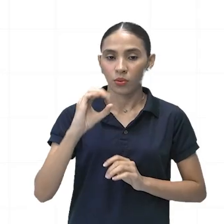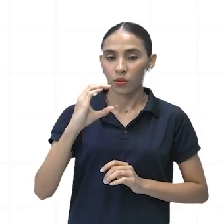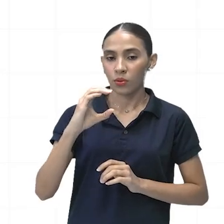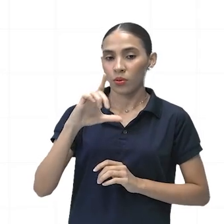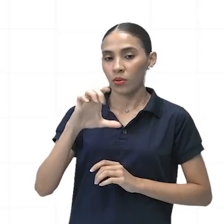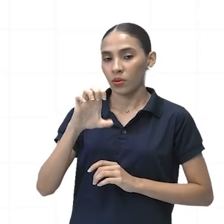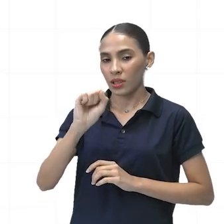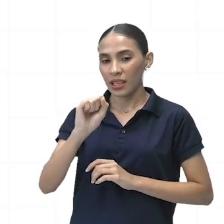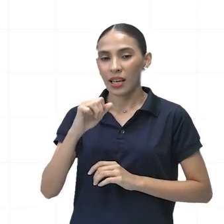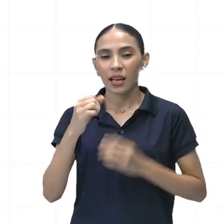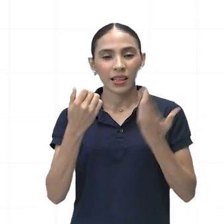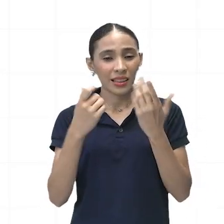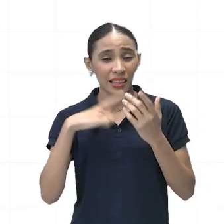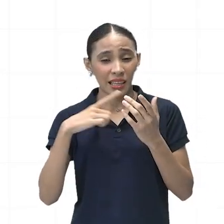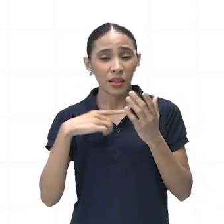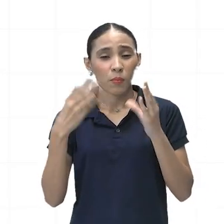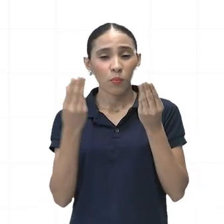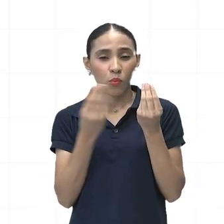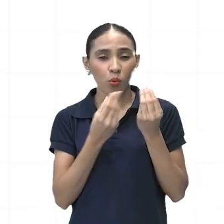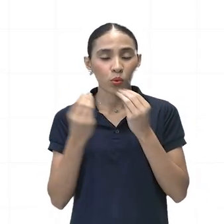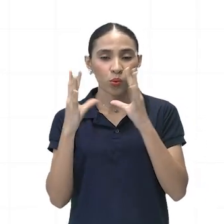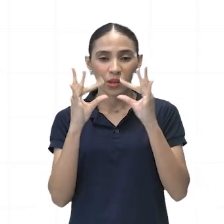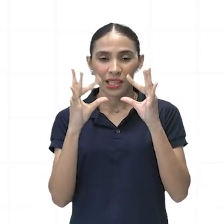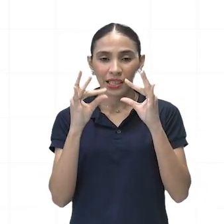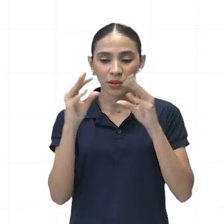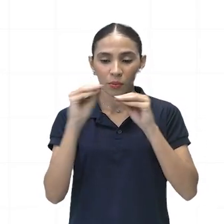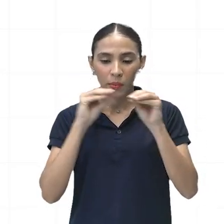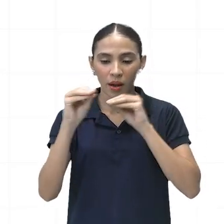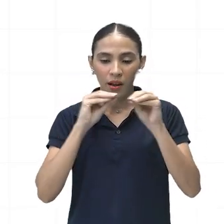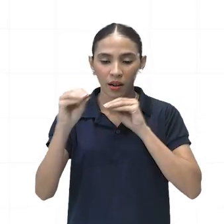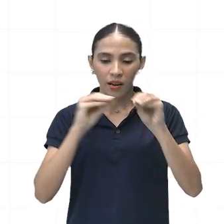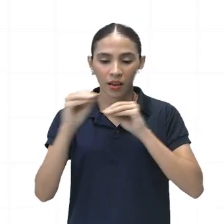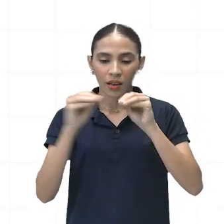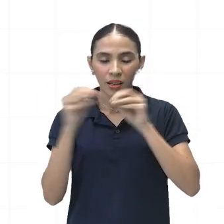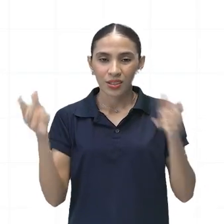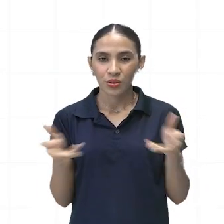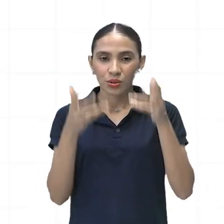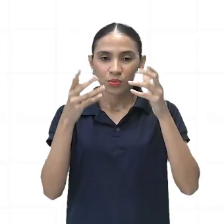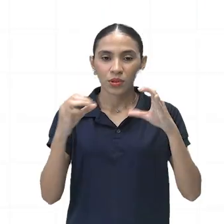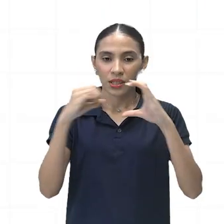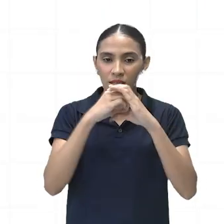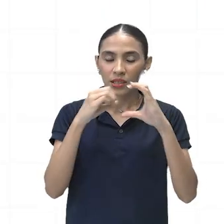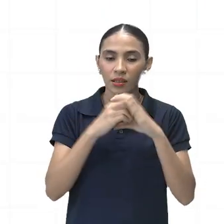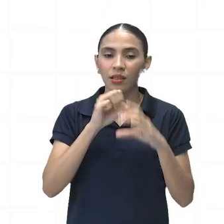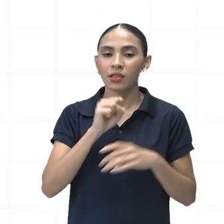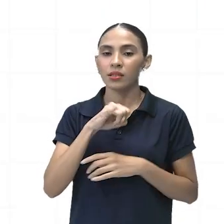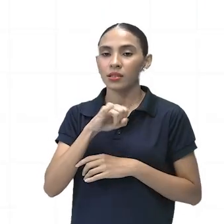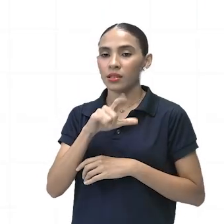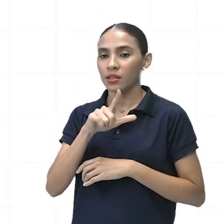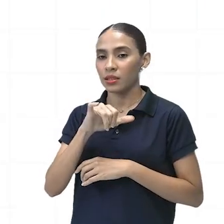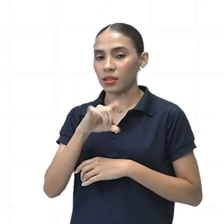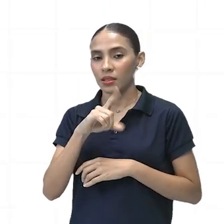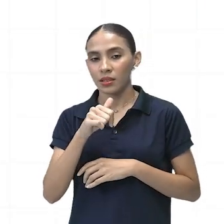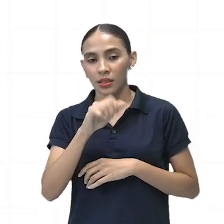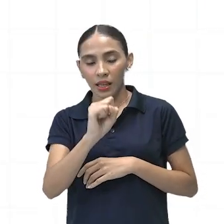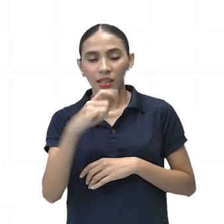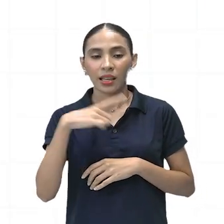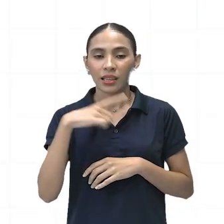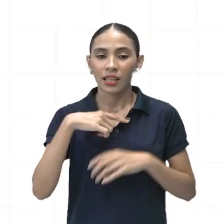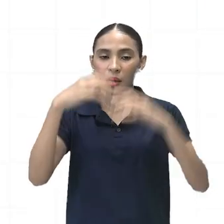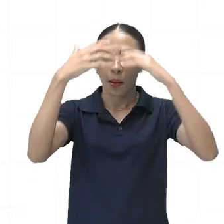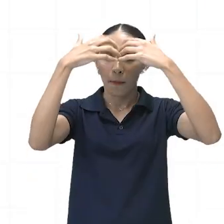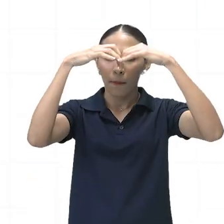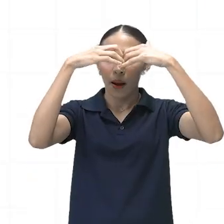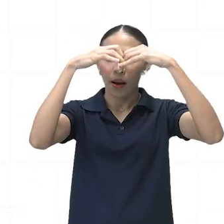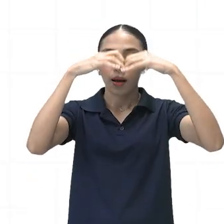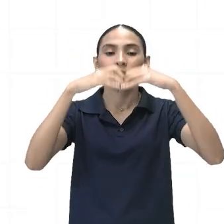é cheia de líquido, então, conforme o líquido balança, isso estimula as células ciliadas, que produzem, então, sinais nervosos que